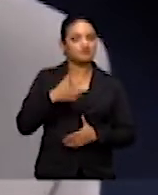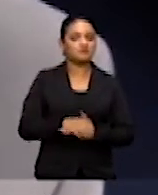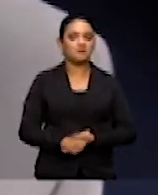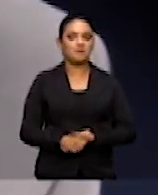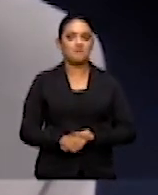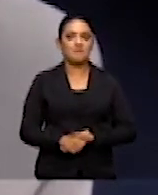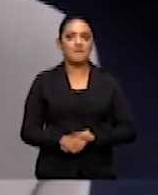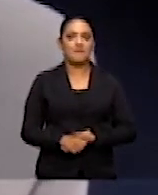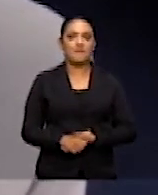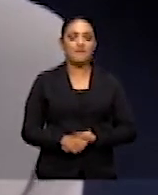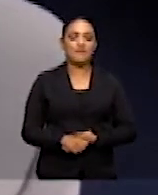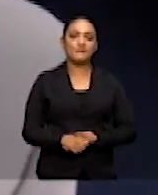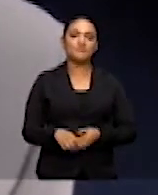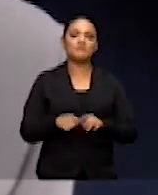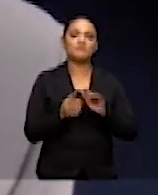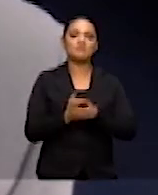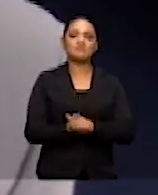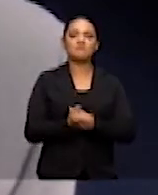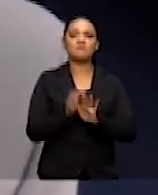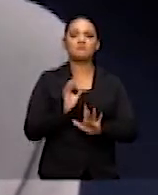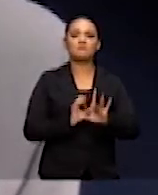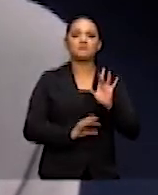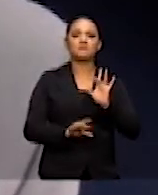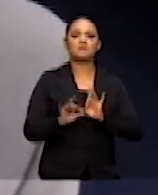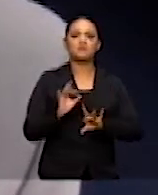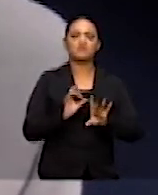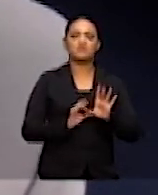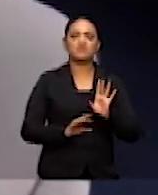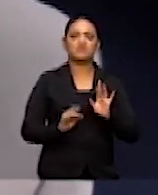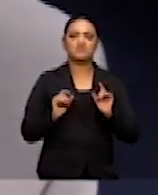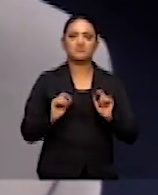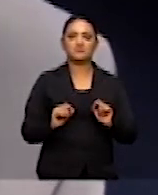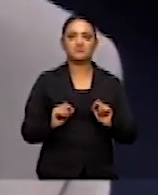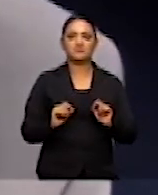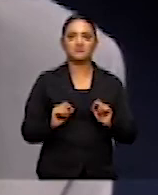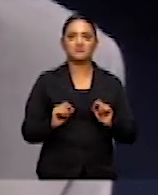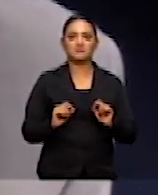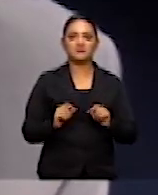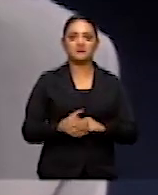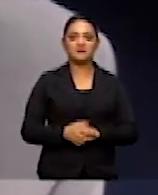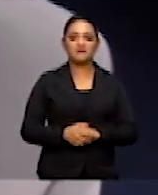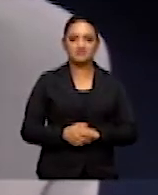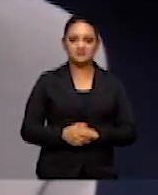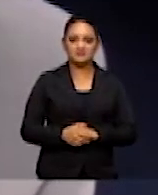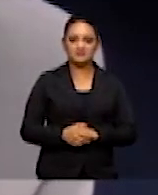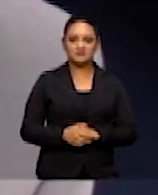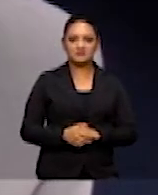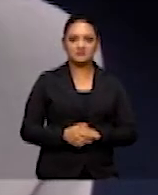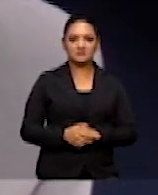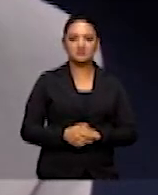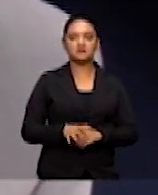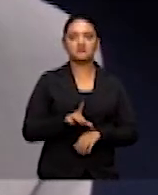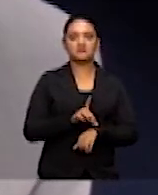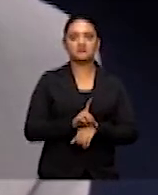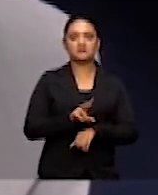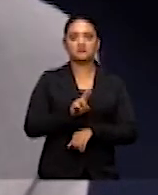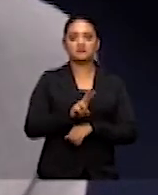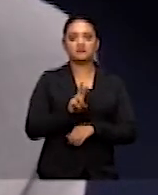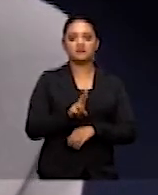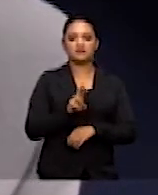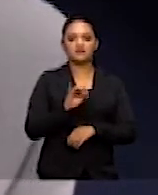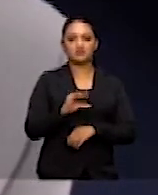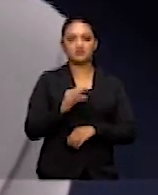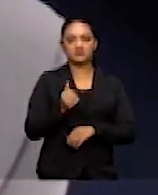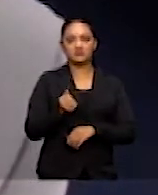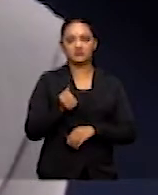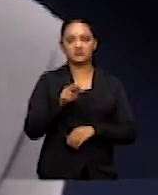Permita-me, Excelência, também fazer um cumprimento especial ao meu sucessor na Procuradoria Geral da Fazenda Nacional, doutor Ricardo Soriano Alencar, que eu